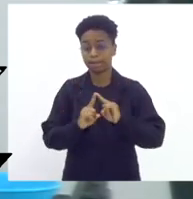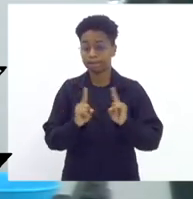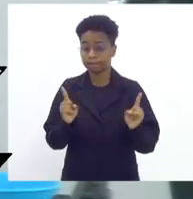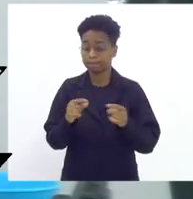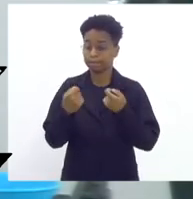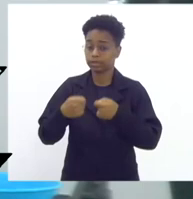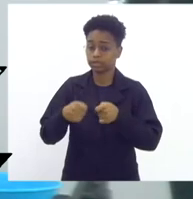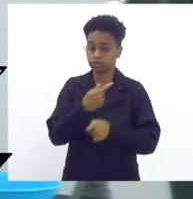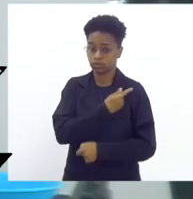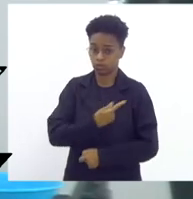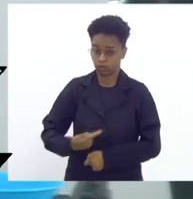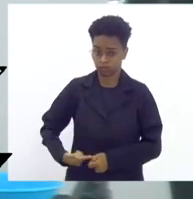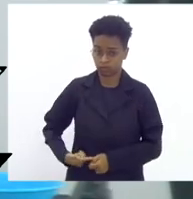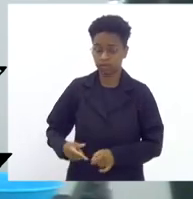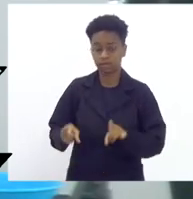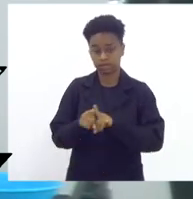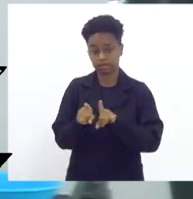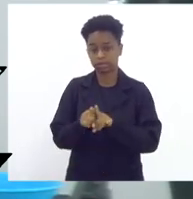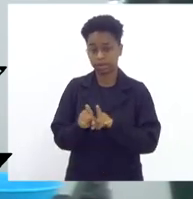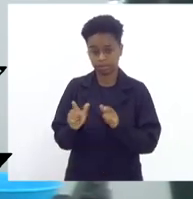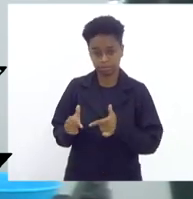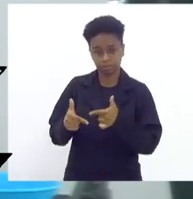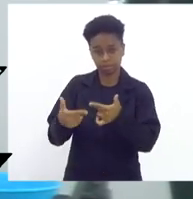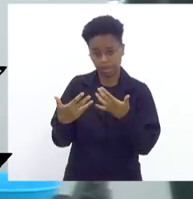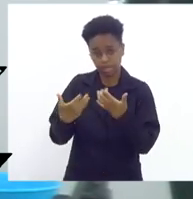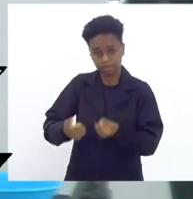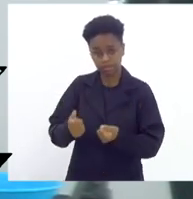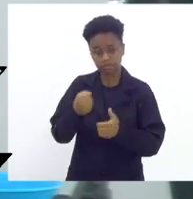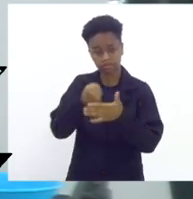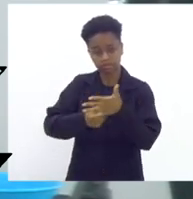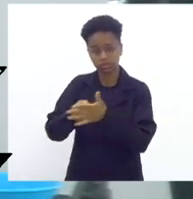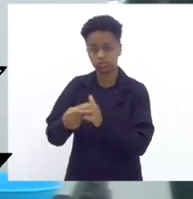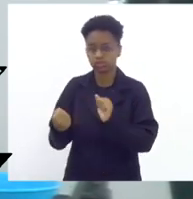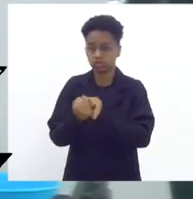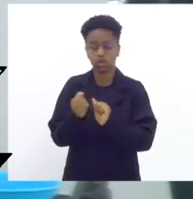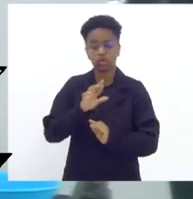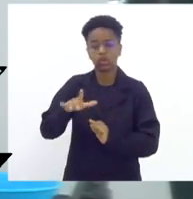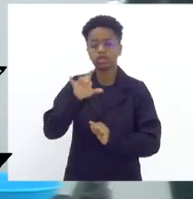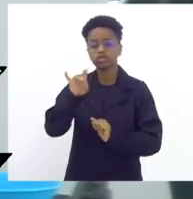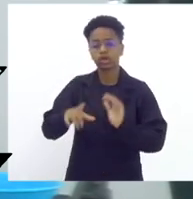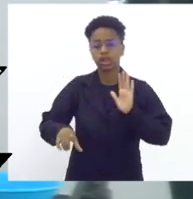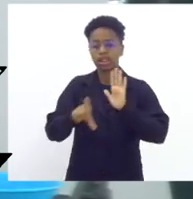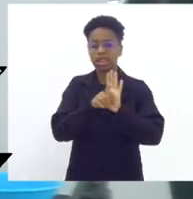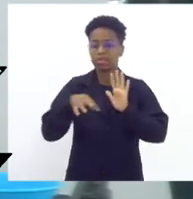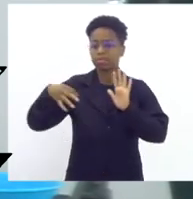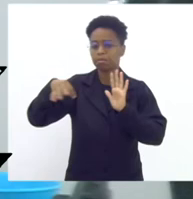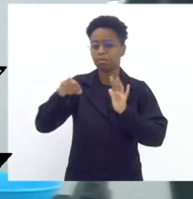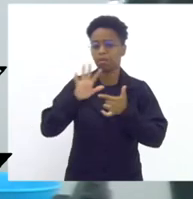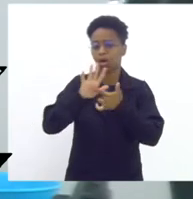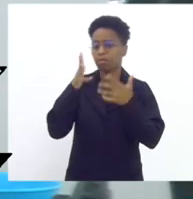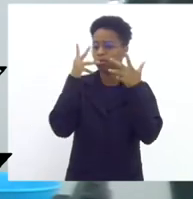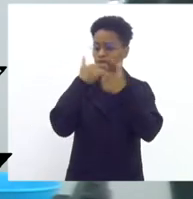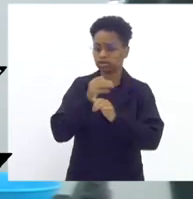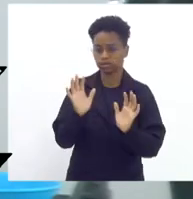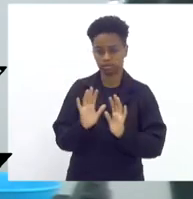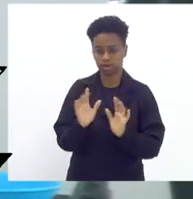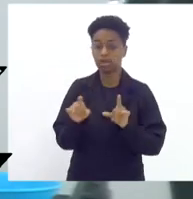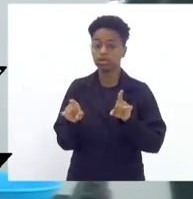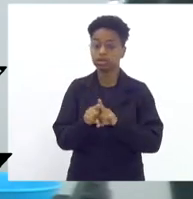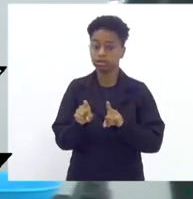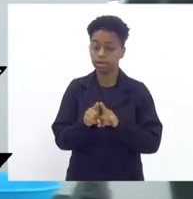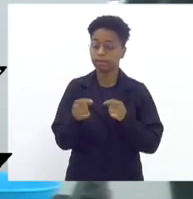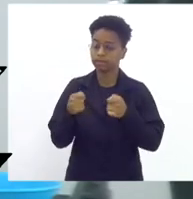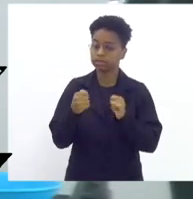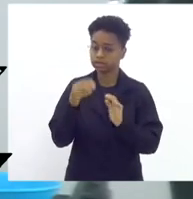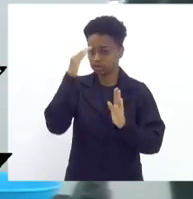preciso que o governo abrace essa calça também nós somos sobre termo na lei no papel que seja bonitinha e sobre o chamado